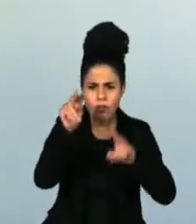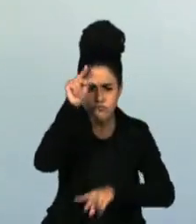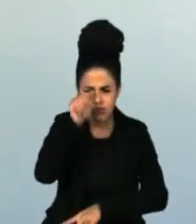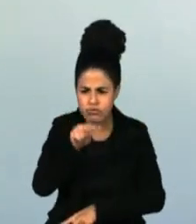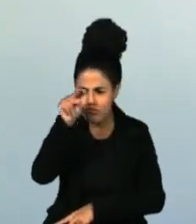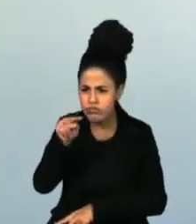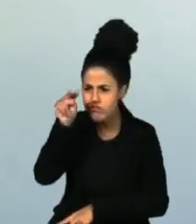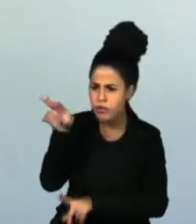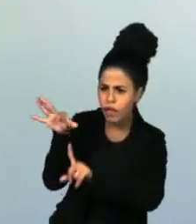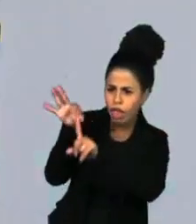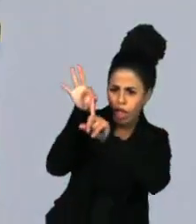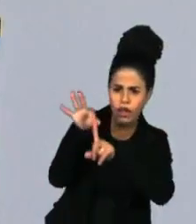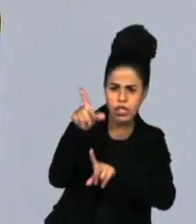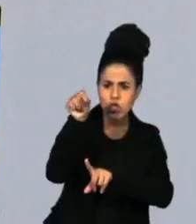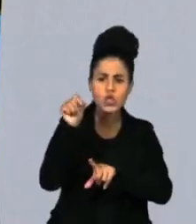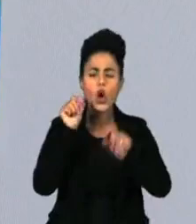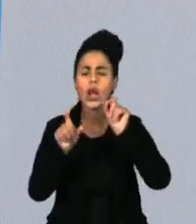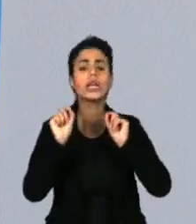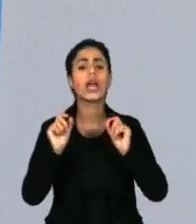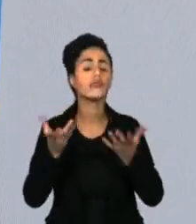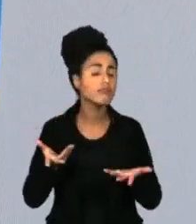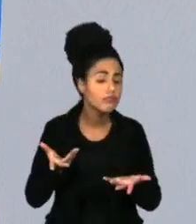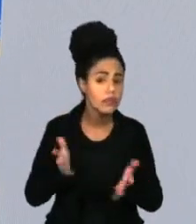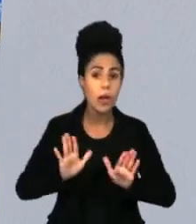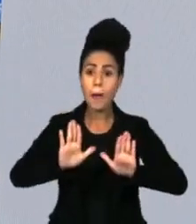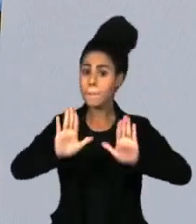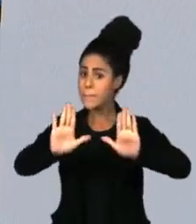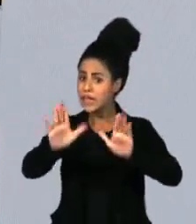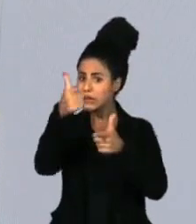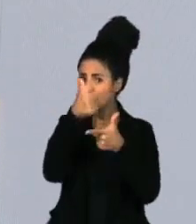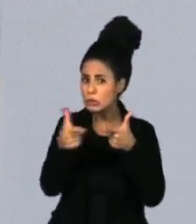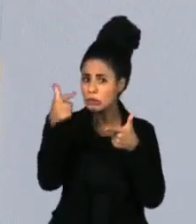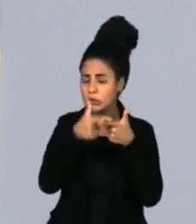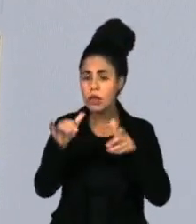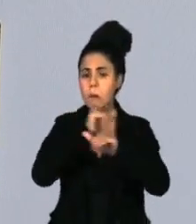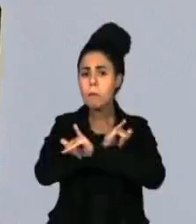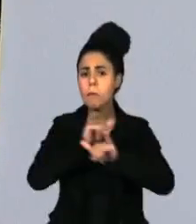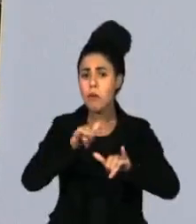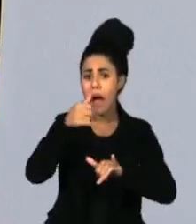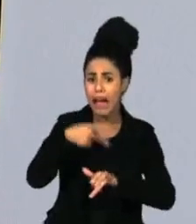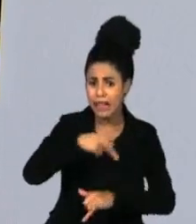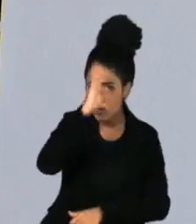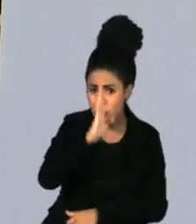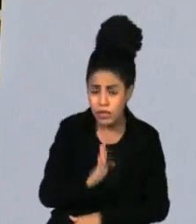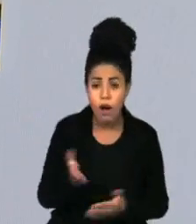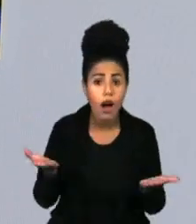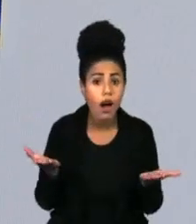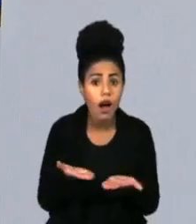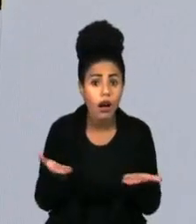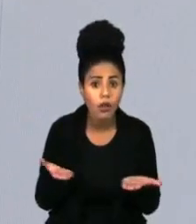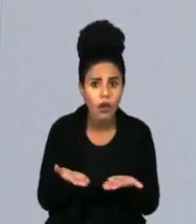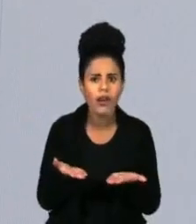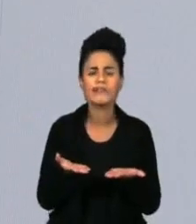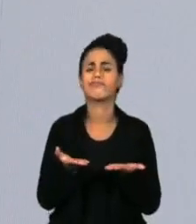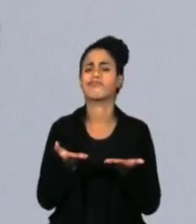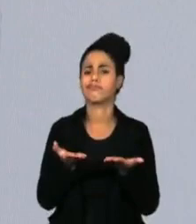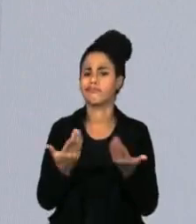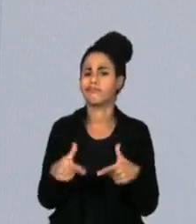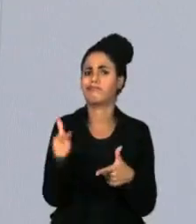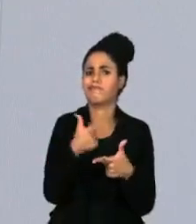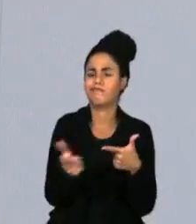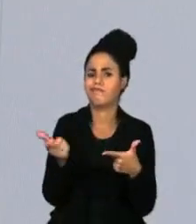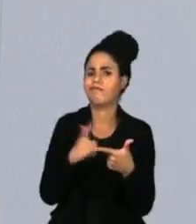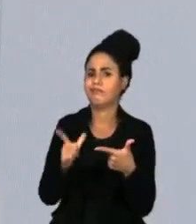processo evolutivo. O problema, porém, é que esse relatório só chegou ao Brasil agora e está bastante defasado em